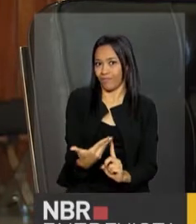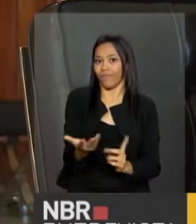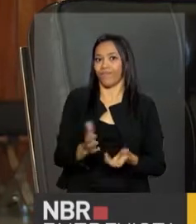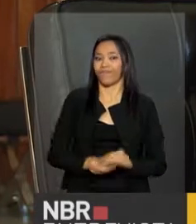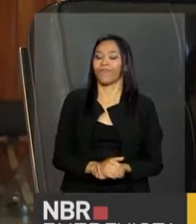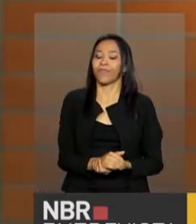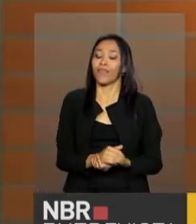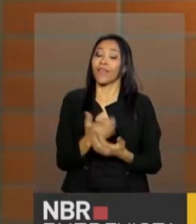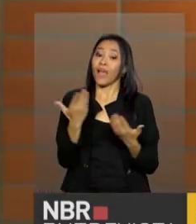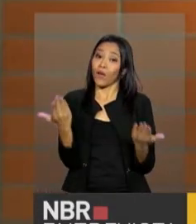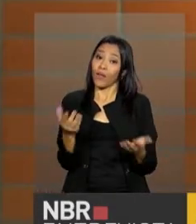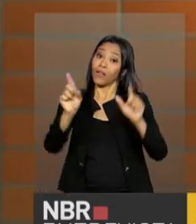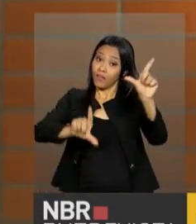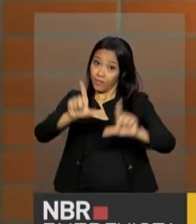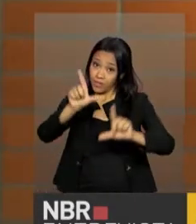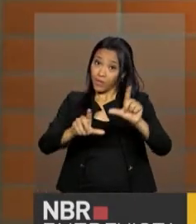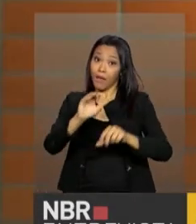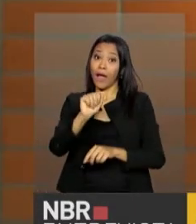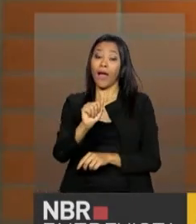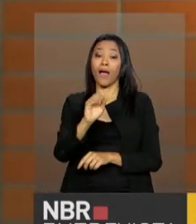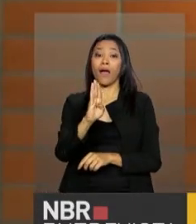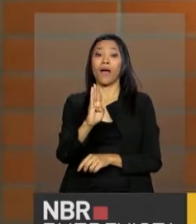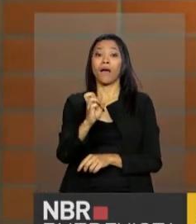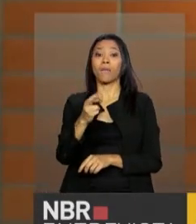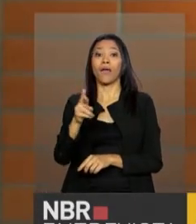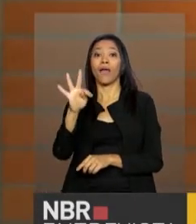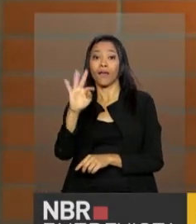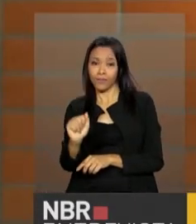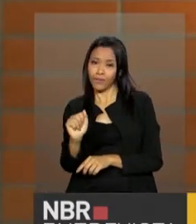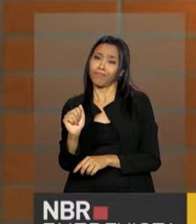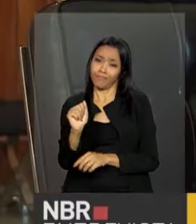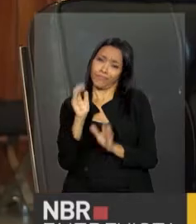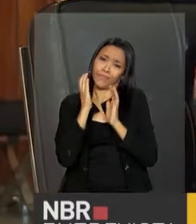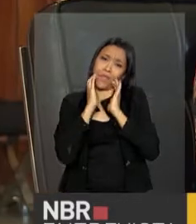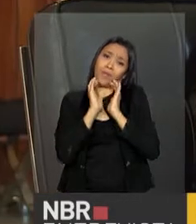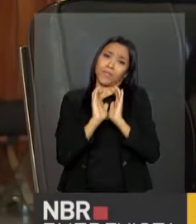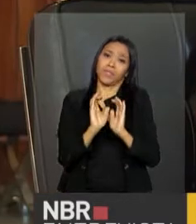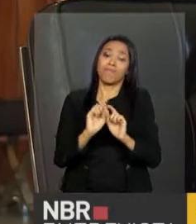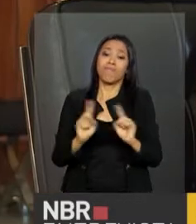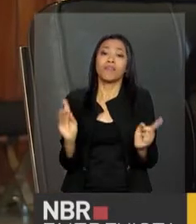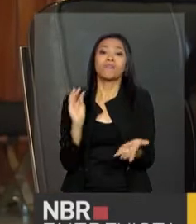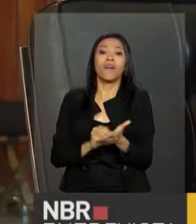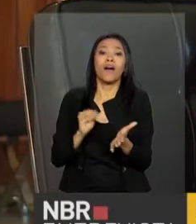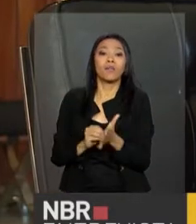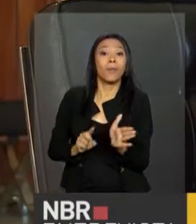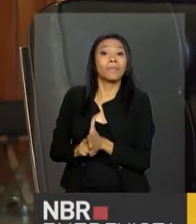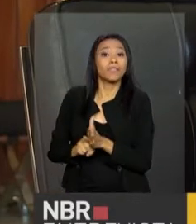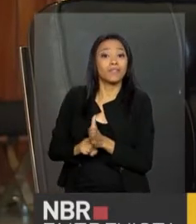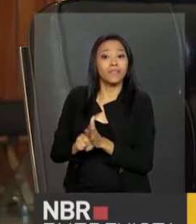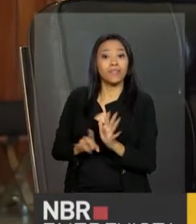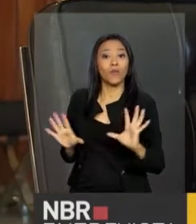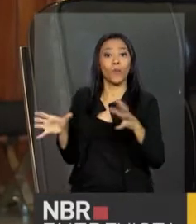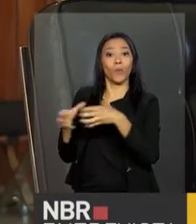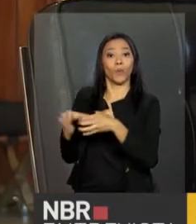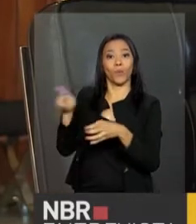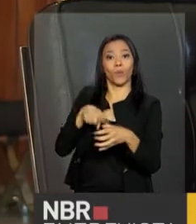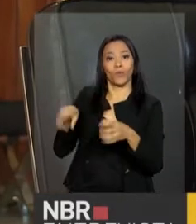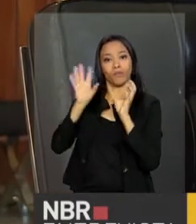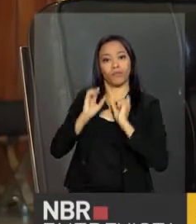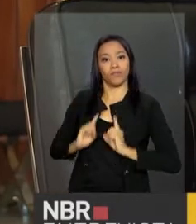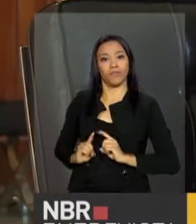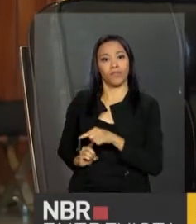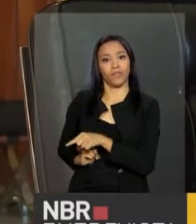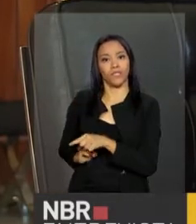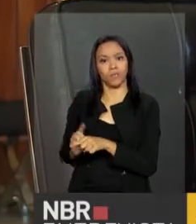A TV aberta tem cumprido porém eu acho que falta uma pesquisa com o público usuário. O que esse